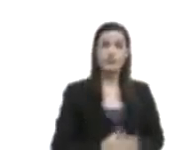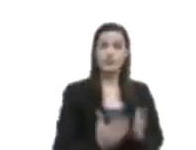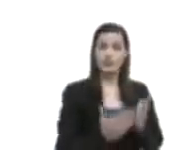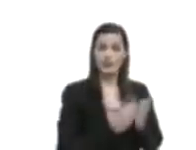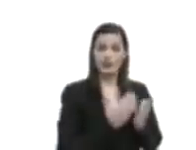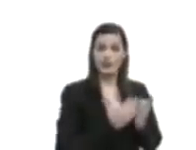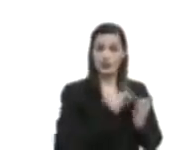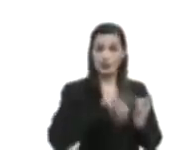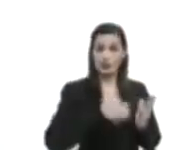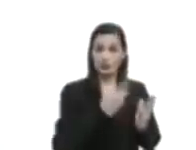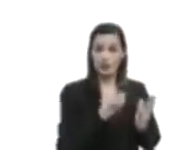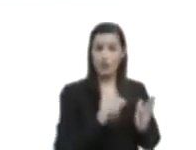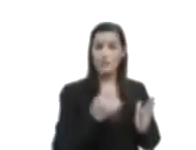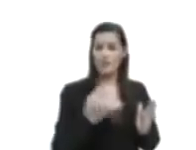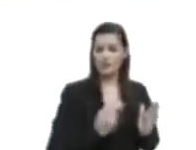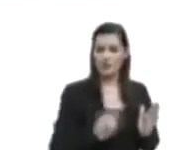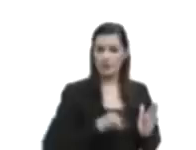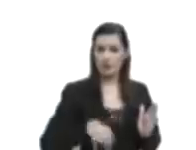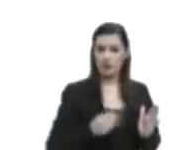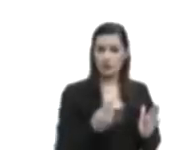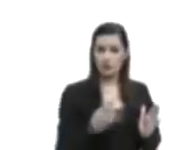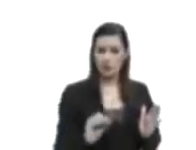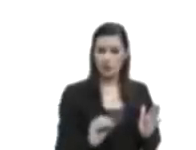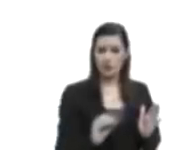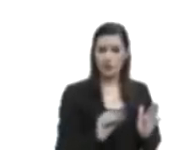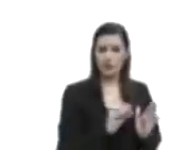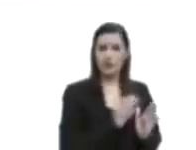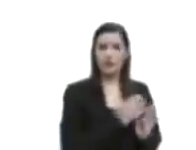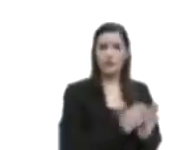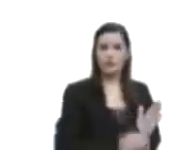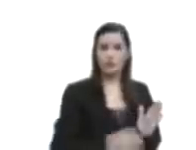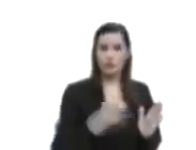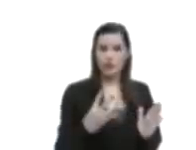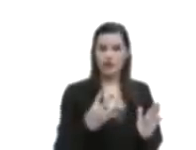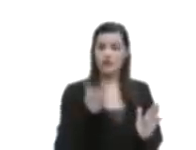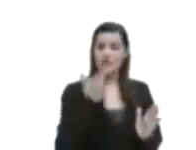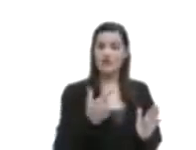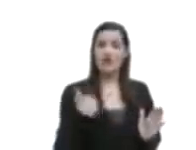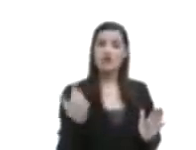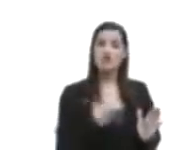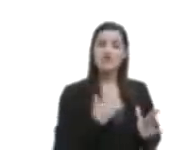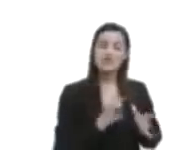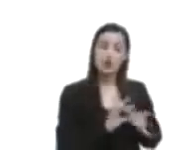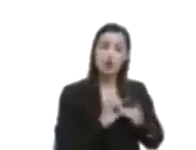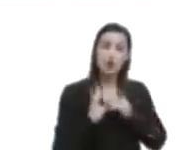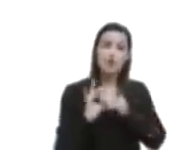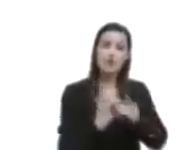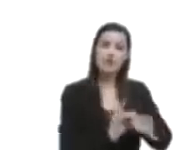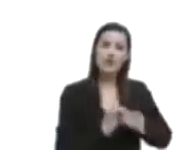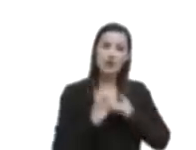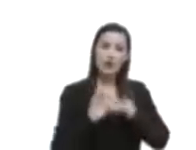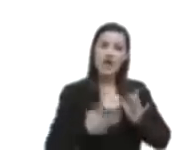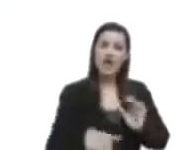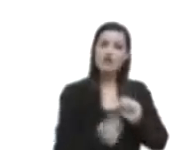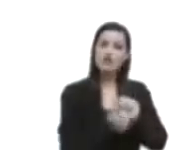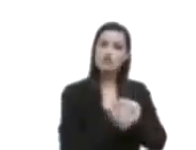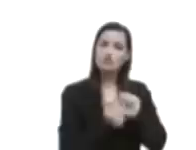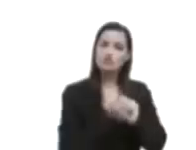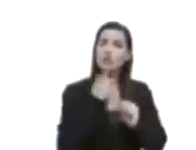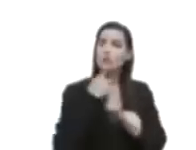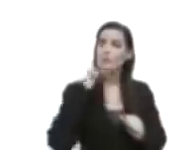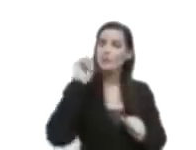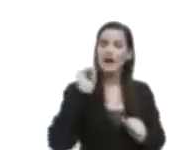nossa comunhão é com o Pai. O véu foi rasgado, não foi para Deus